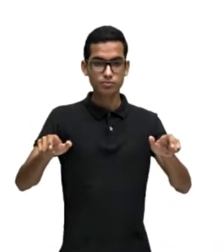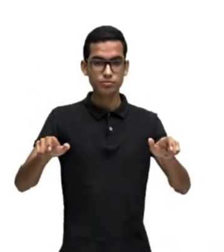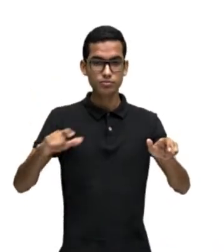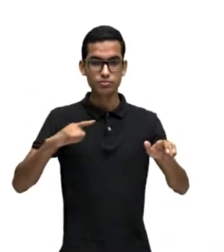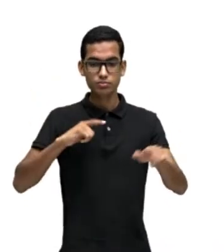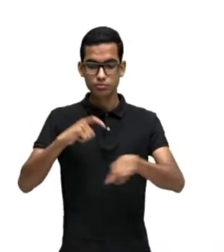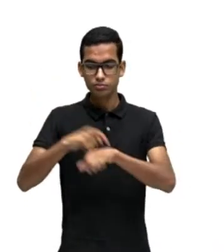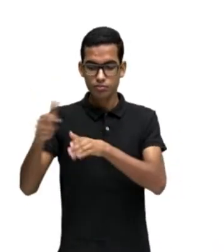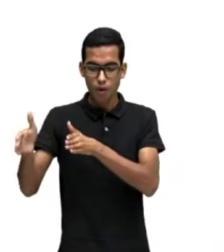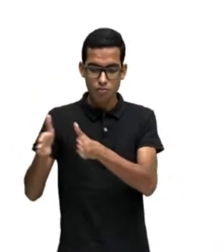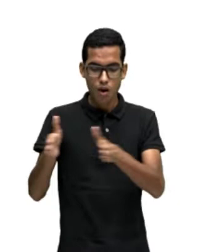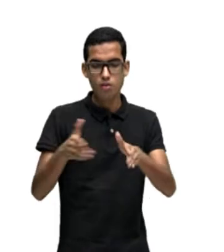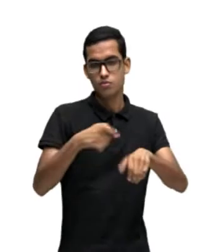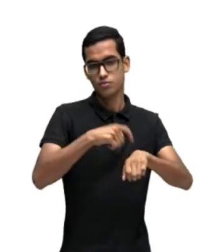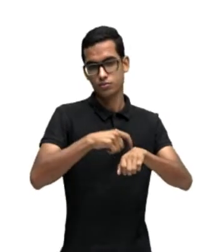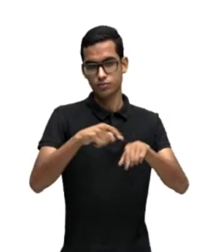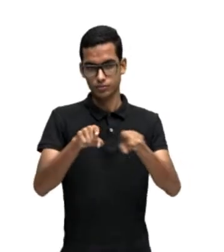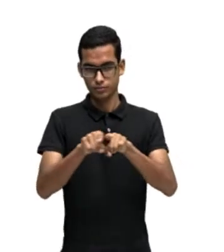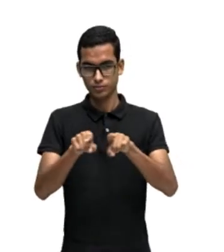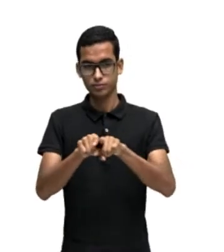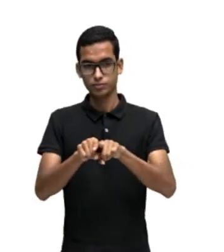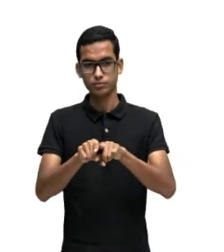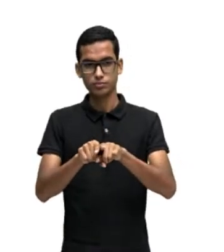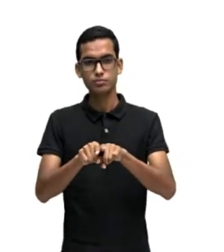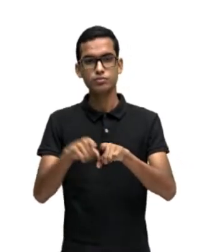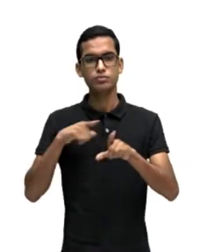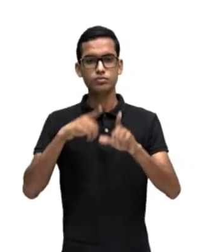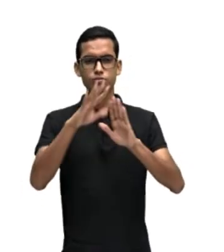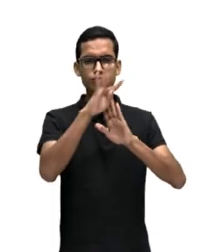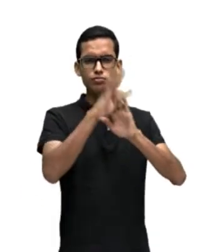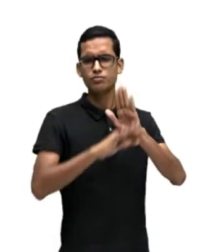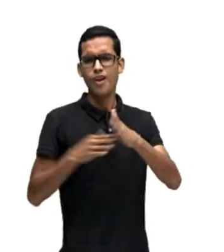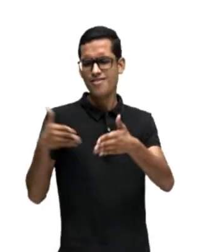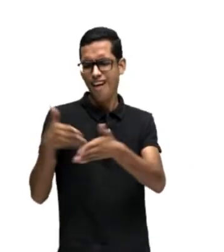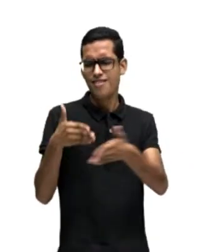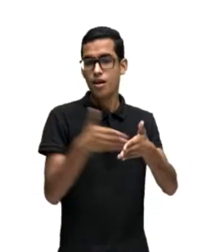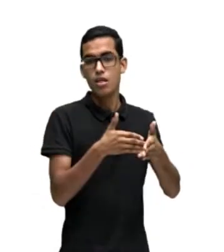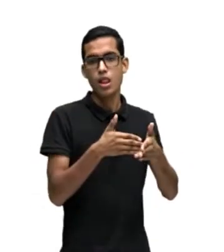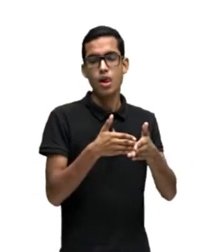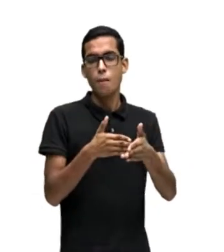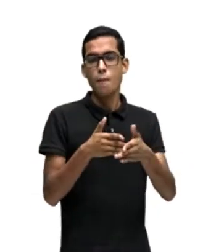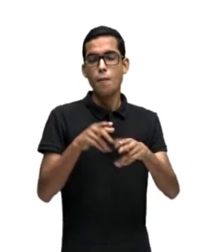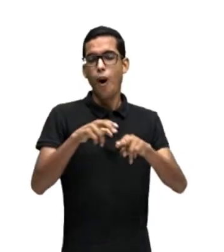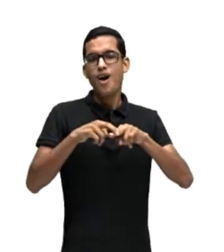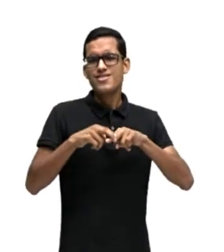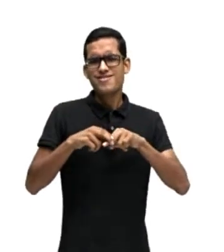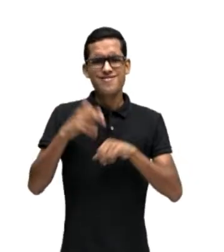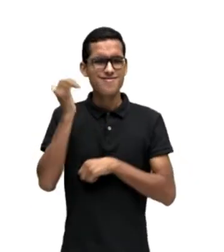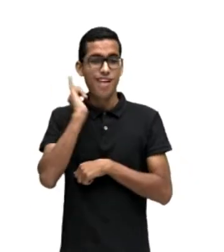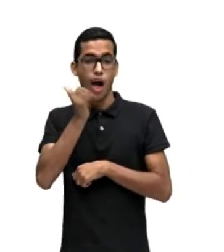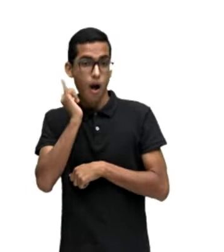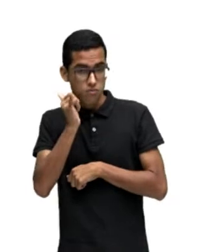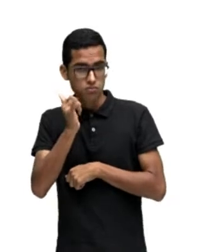Um enredo teatral é limitado, conciso, pois não tem narrador. Tudo é dito e compreendido através de